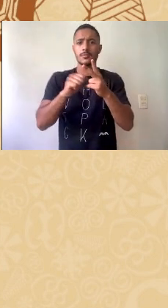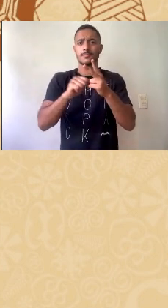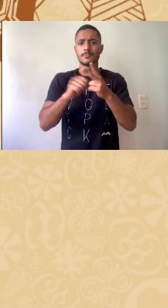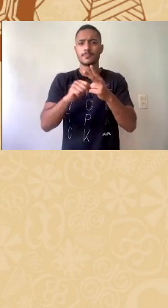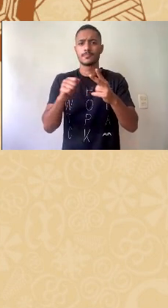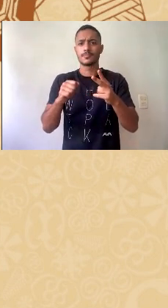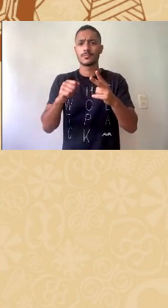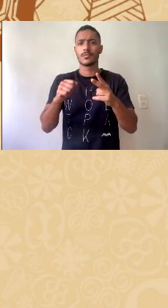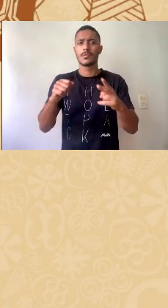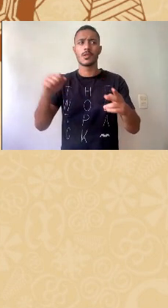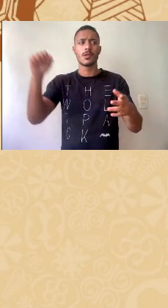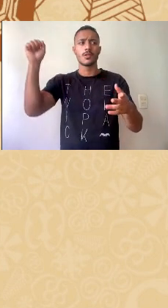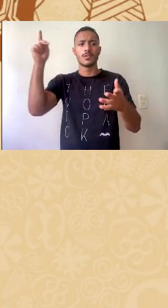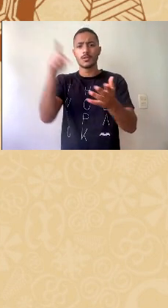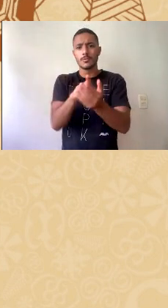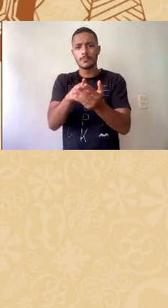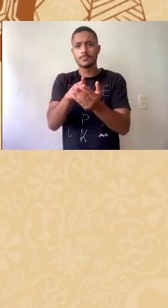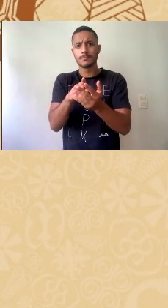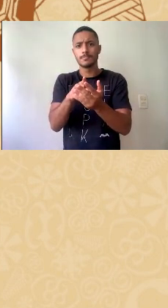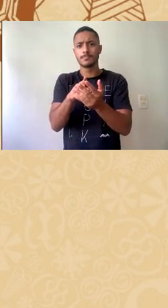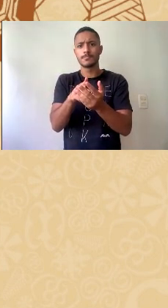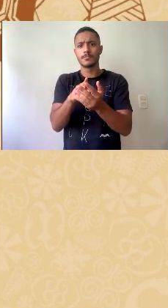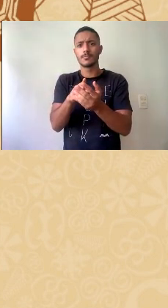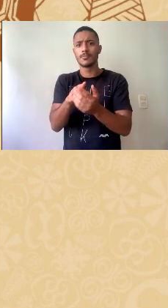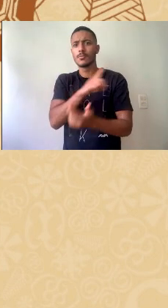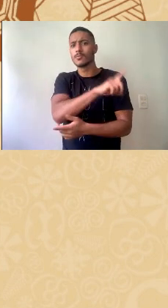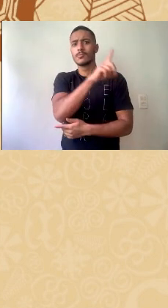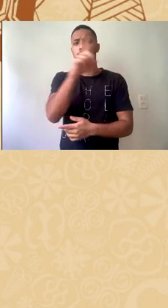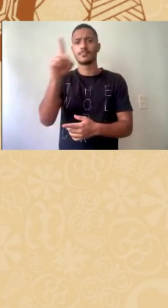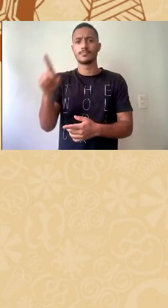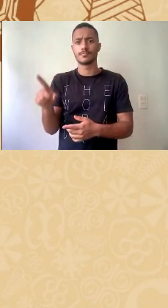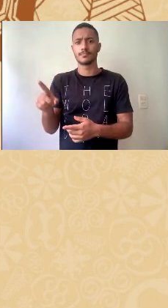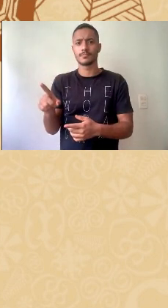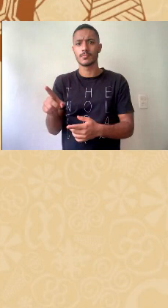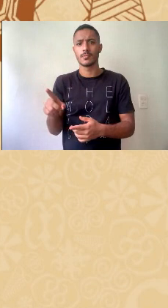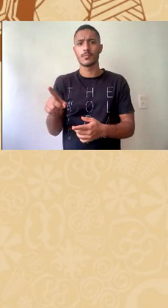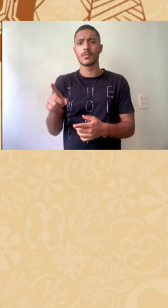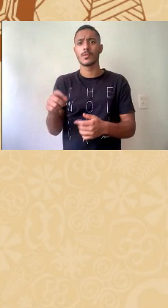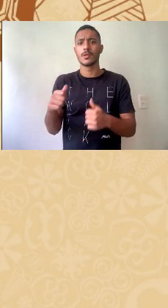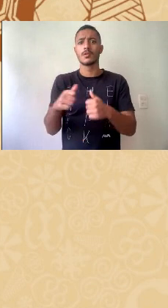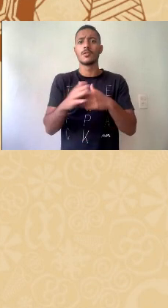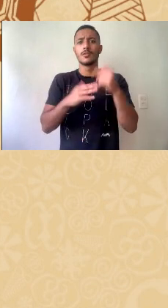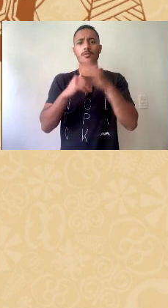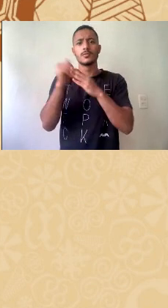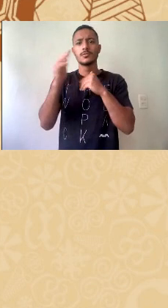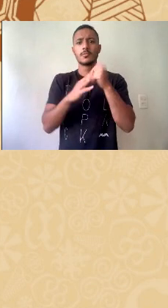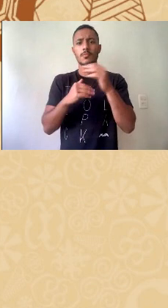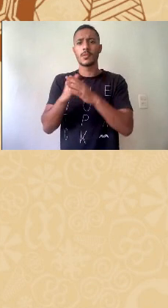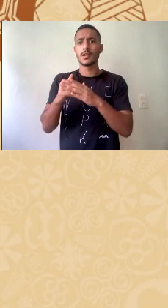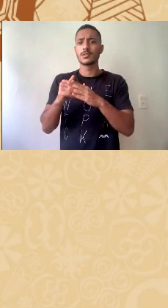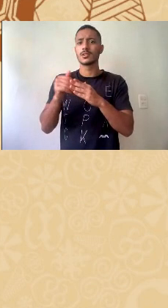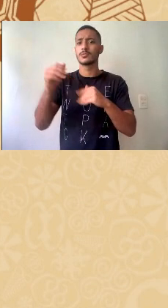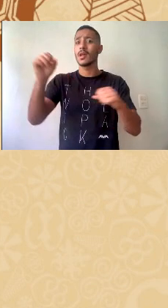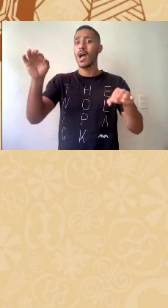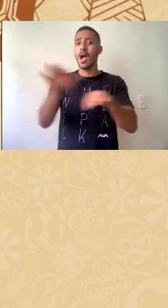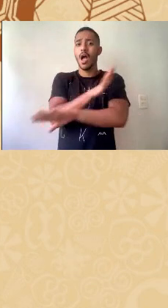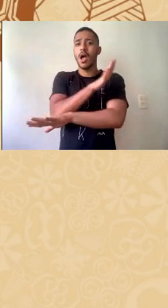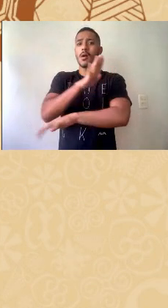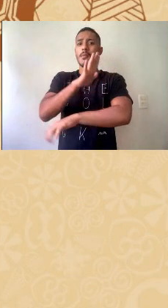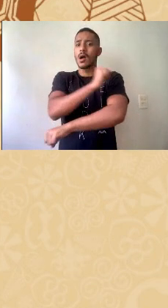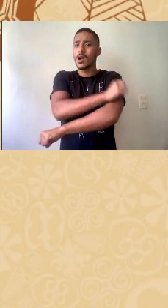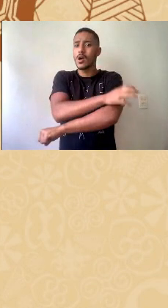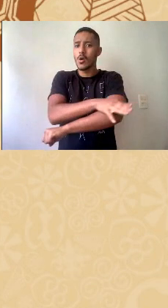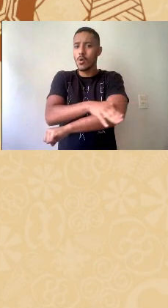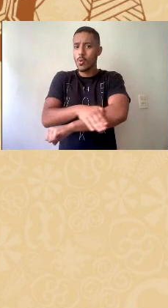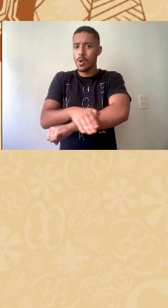está falando de práticas antirracistas, e a gente está falando aqui de práticas,